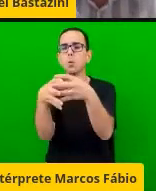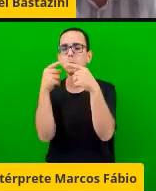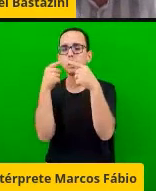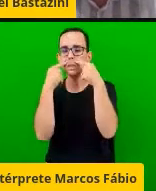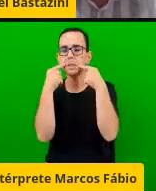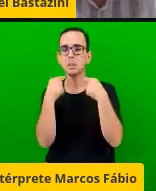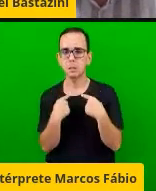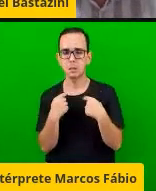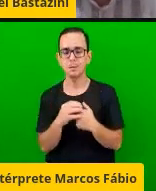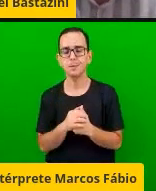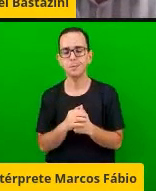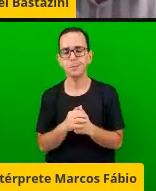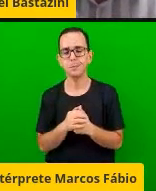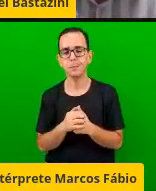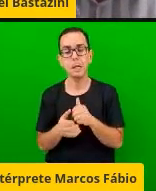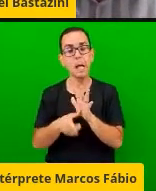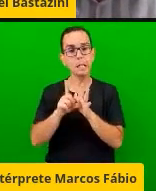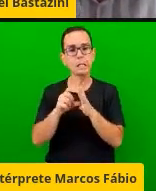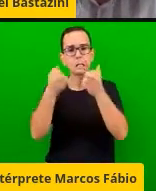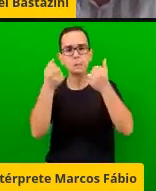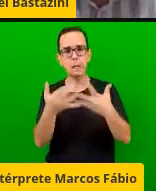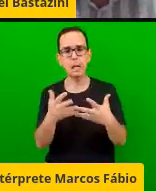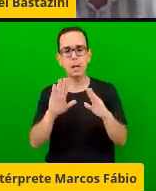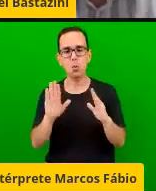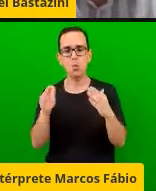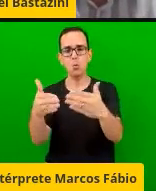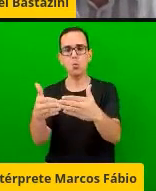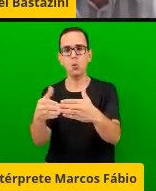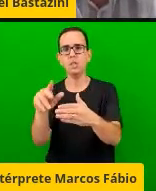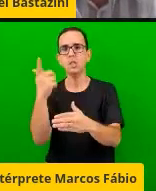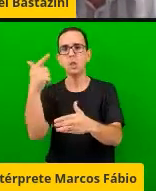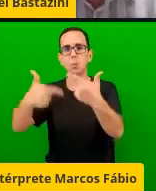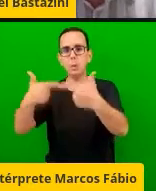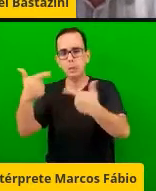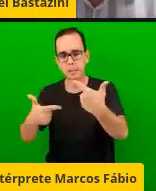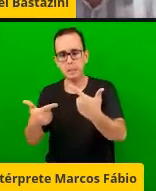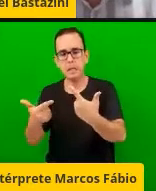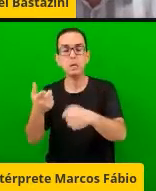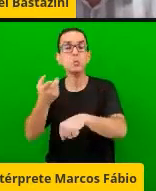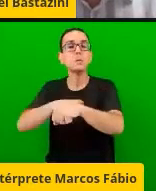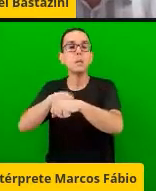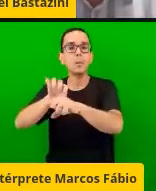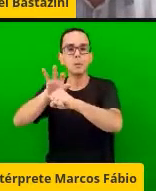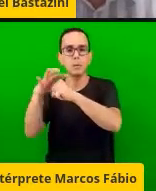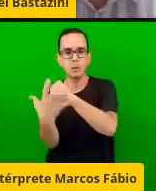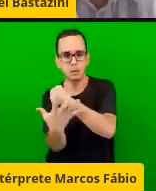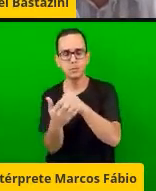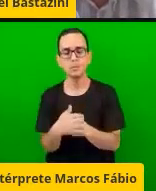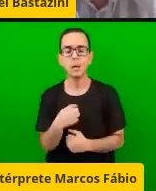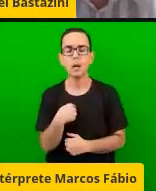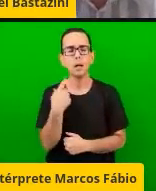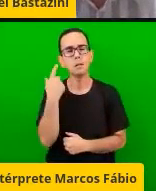avançarmos para de fato, o conteúdo de geopolítica em tempos de pandemia, eu gostaria de fazer